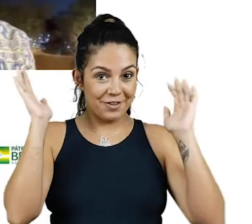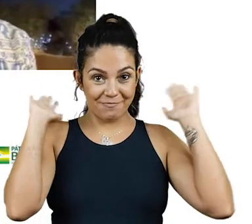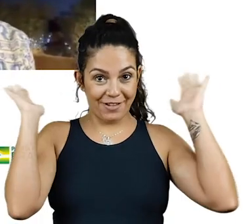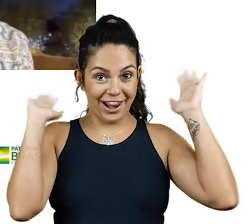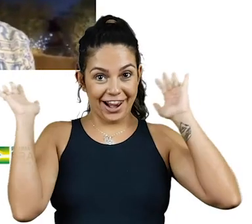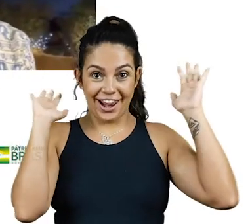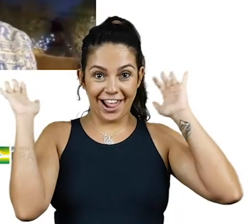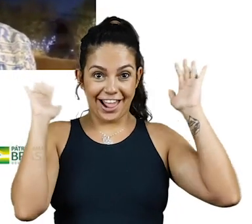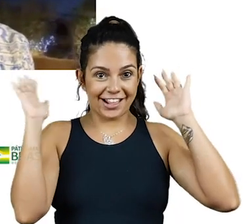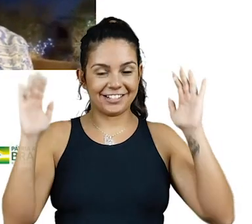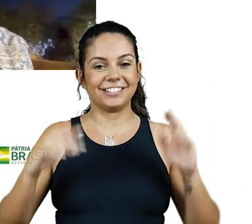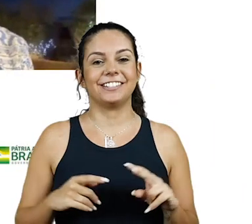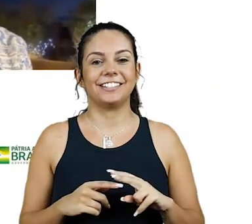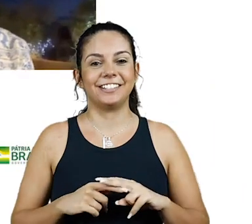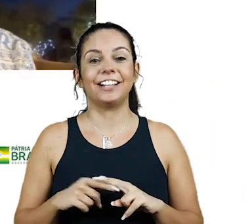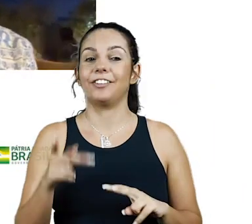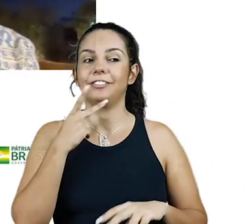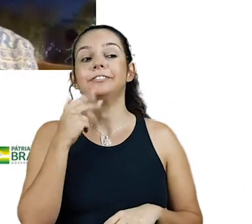aqui, ó.